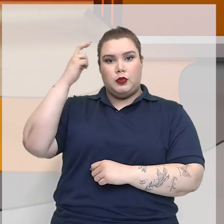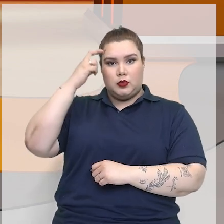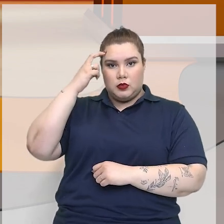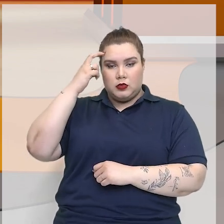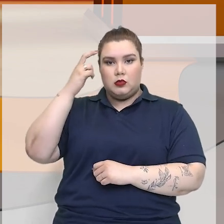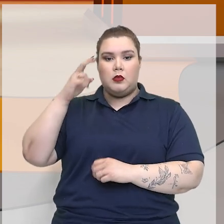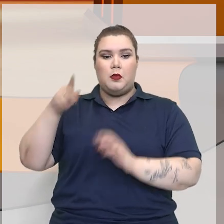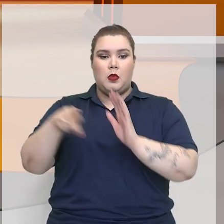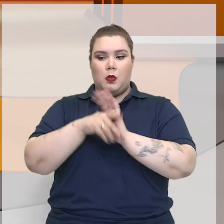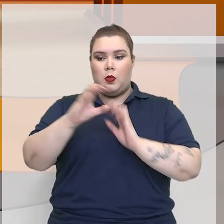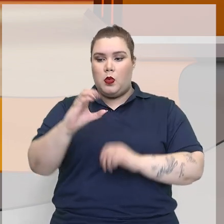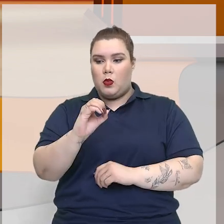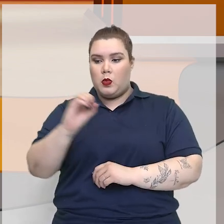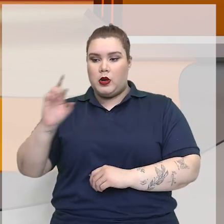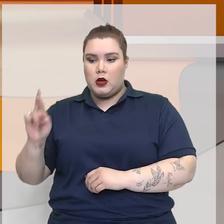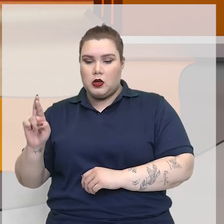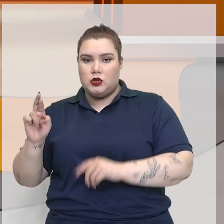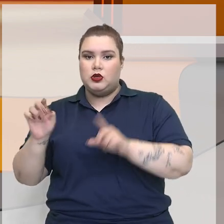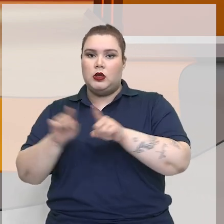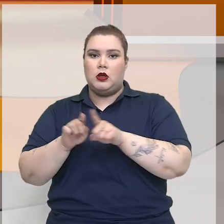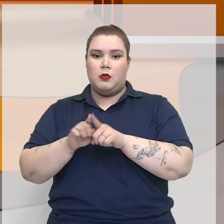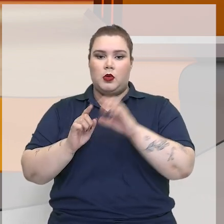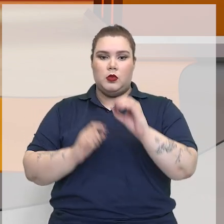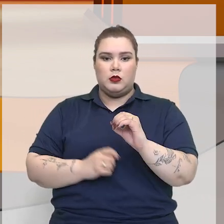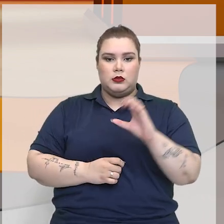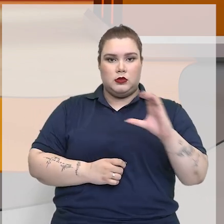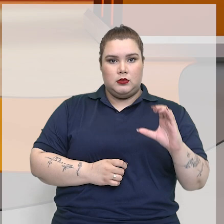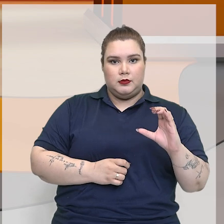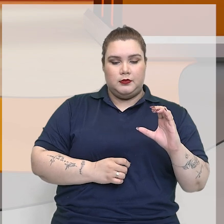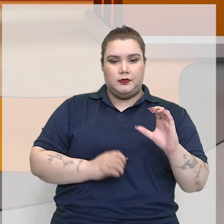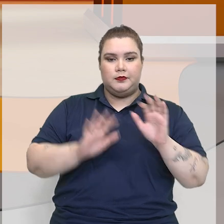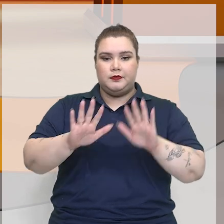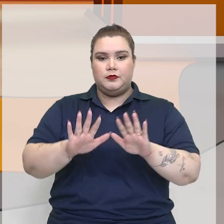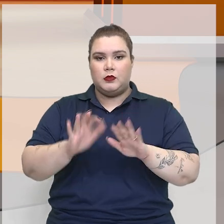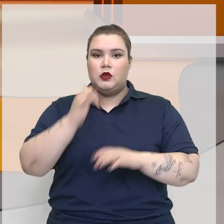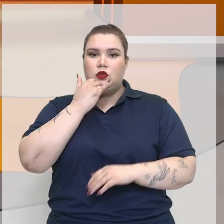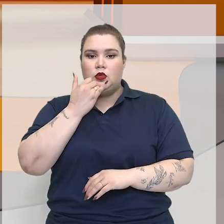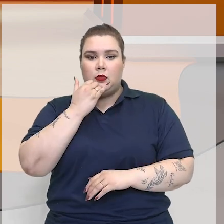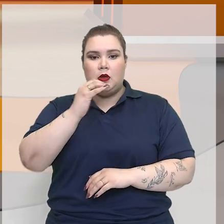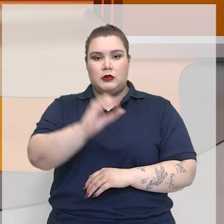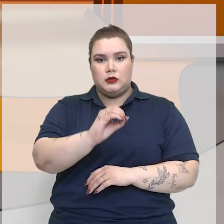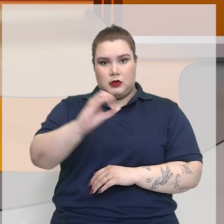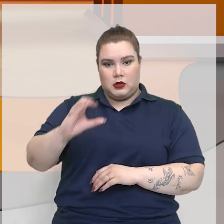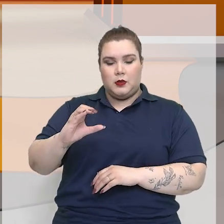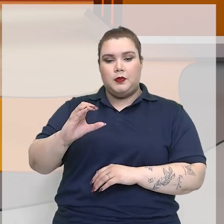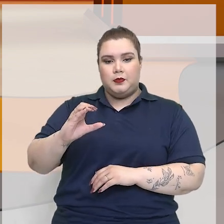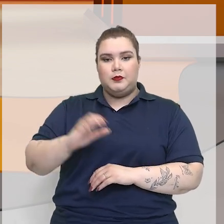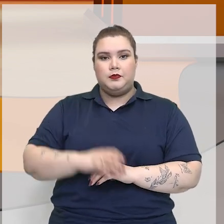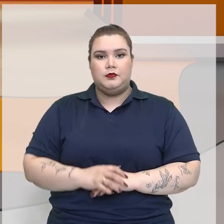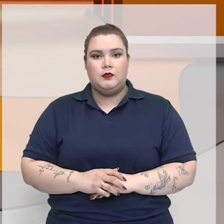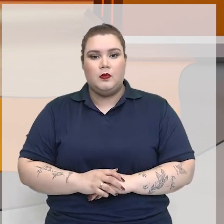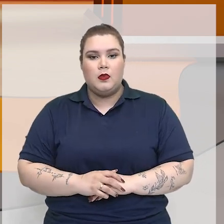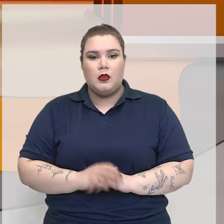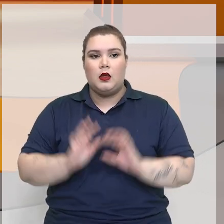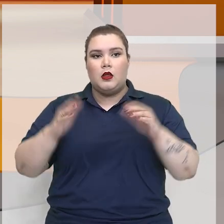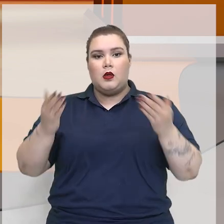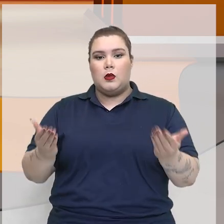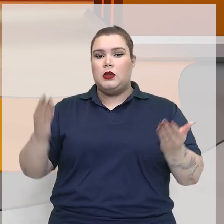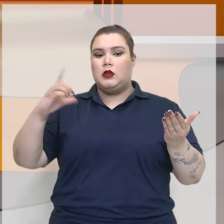tanto oriental quanto ocidental. Na verdade, perdão, ocidental, né? Então você tem,